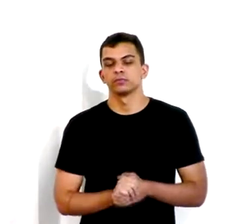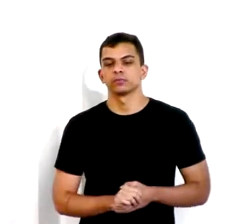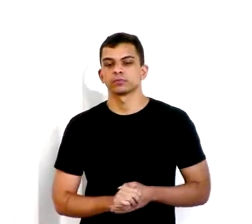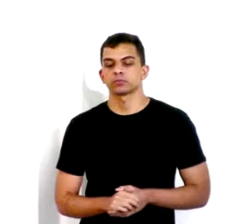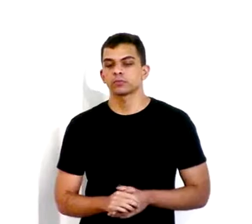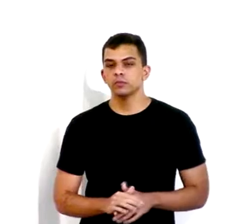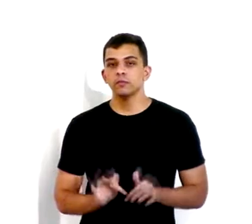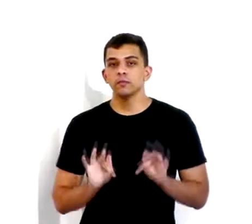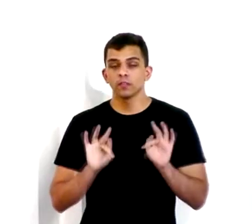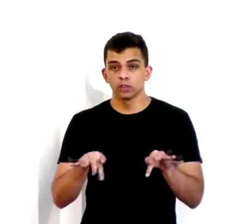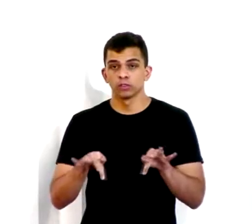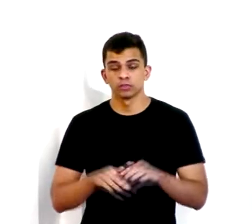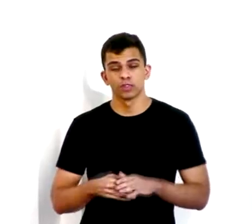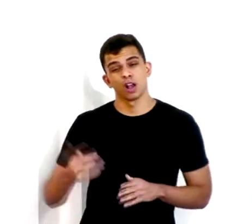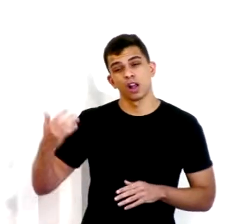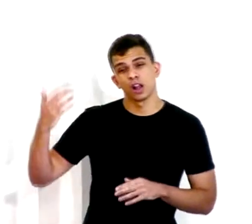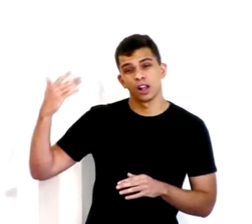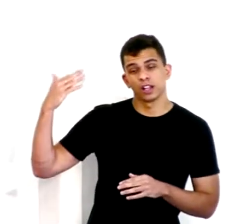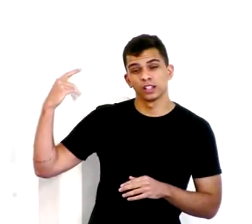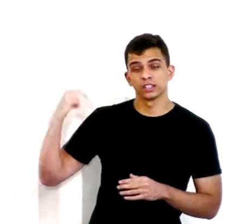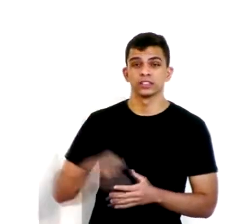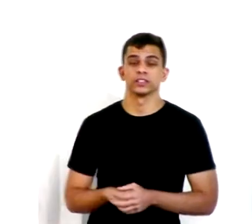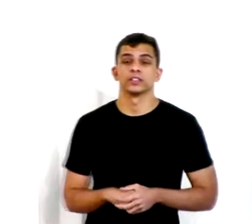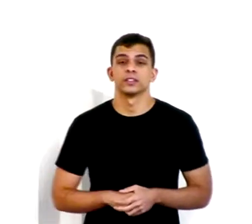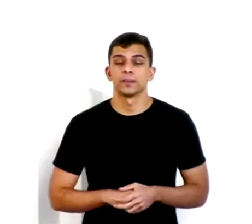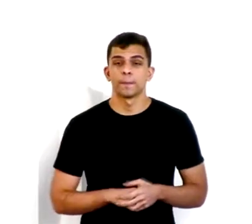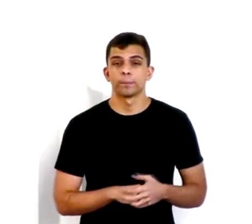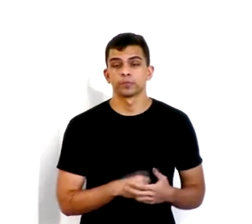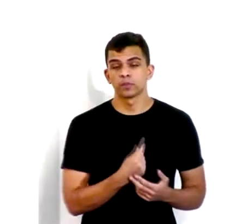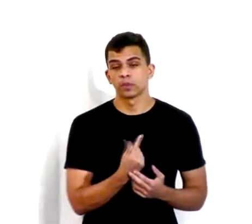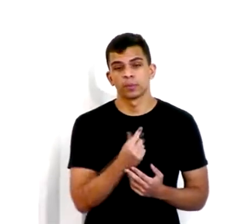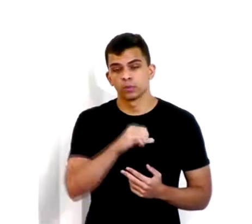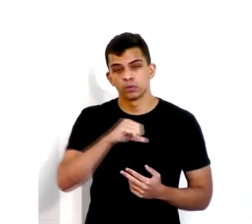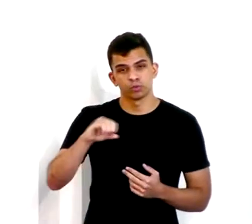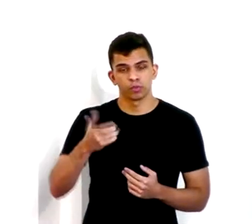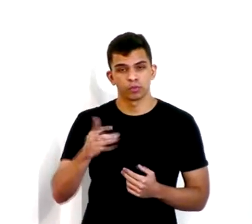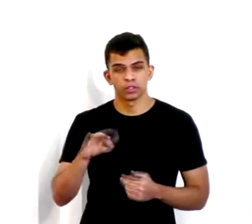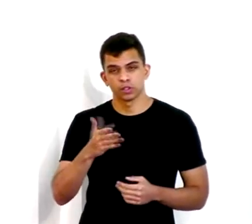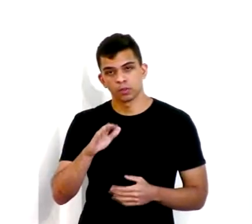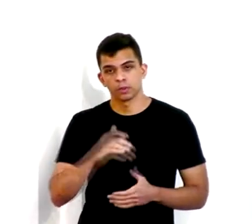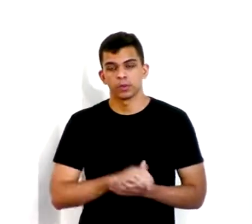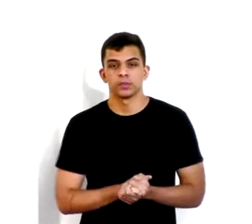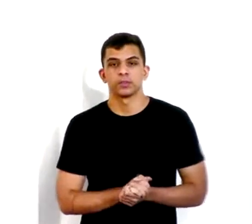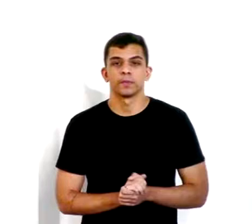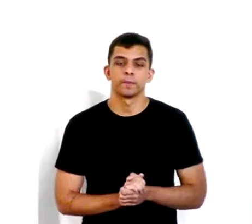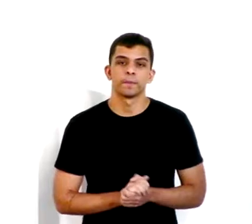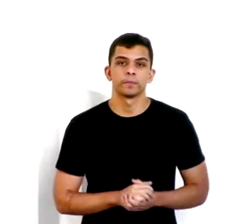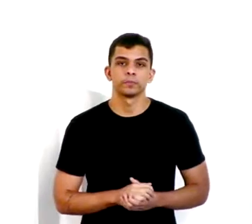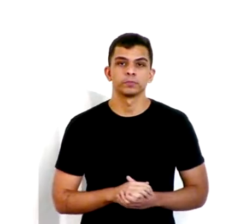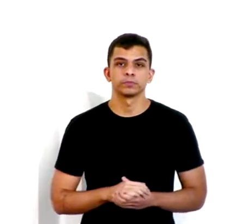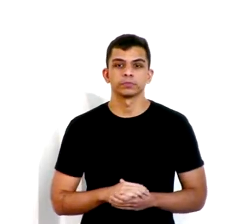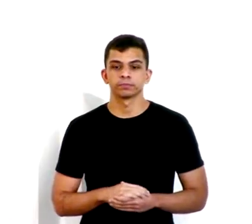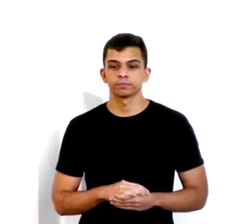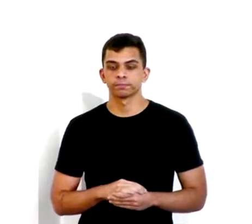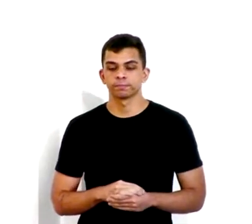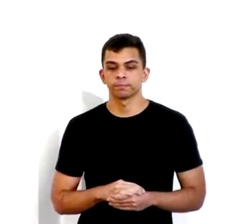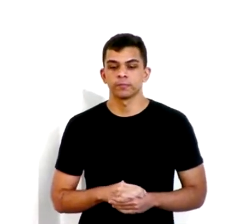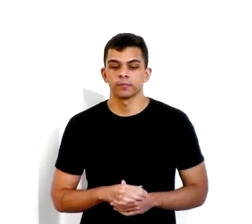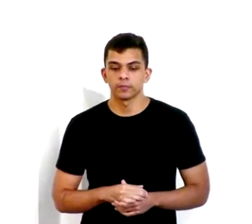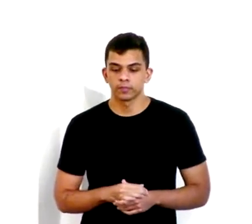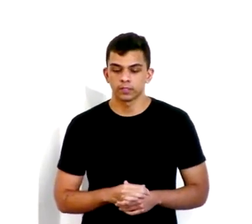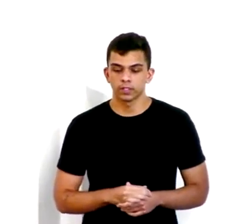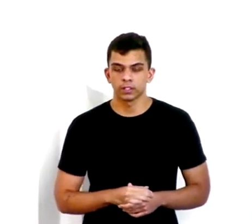século XVIII, início do século XIX, o chamado liberalismo teológico, que tentou,